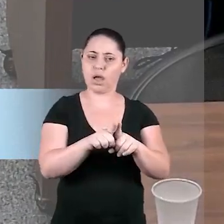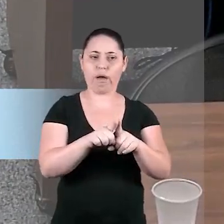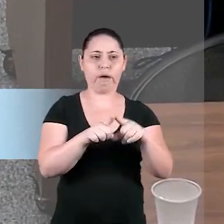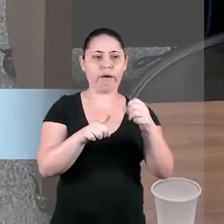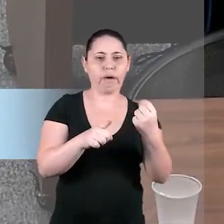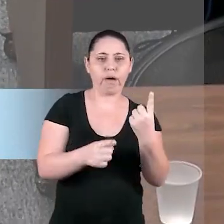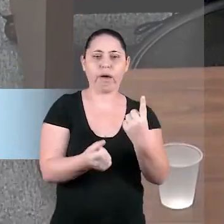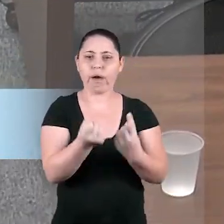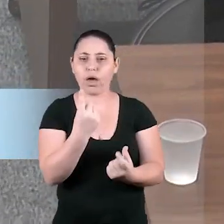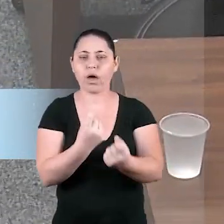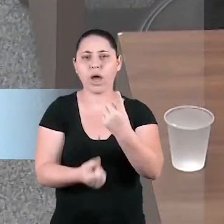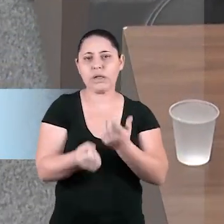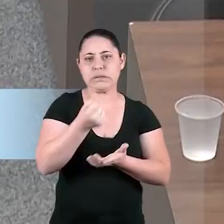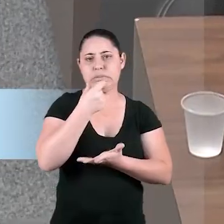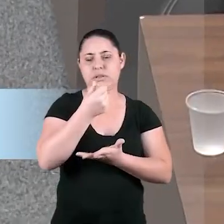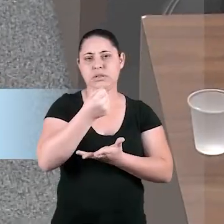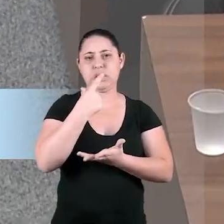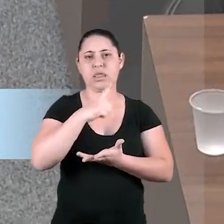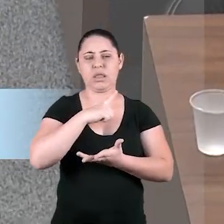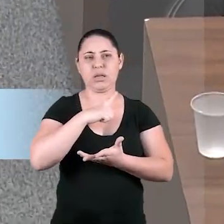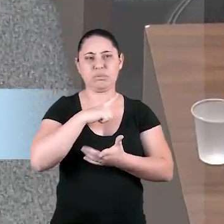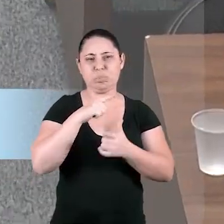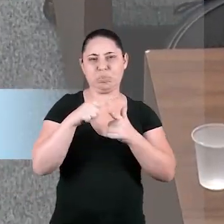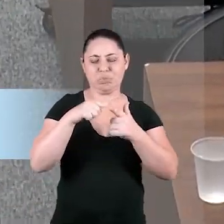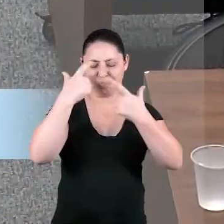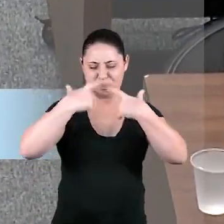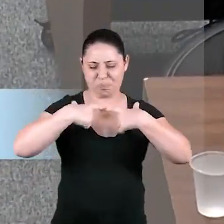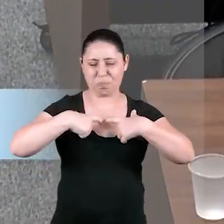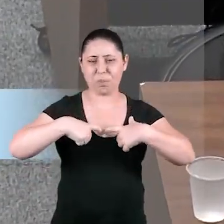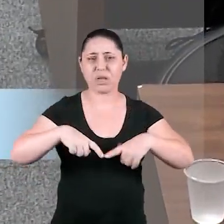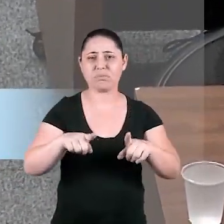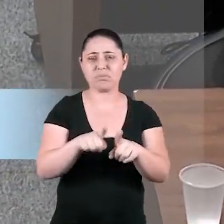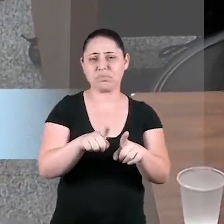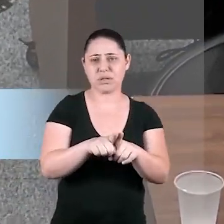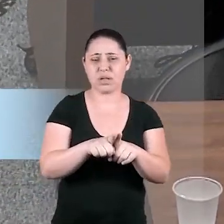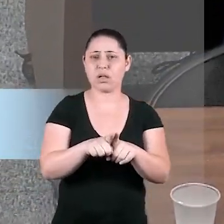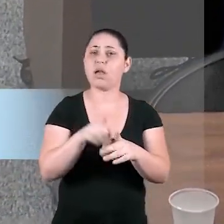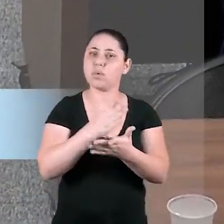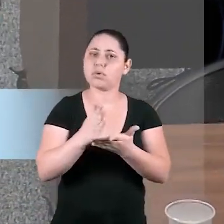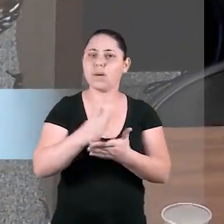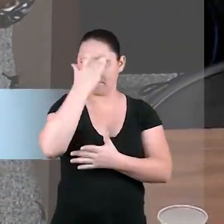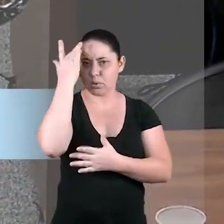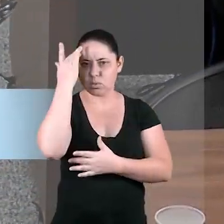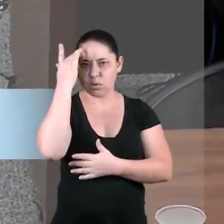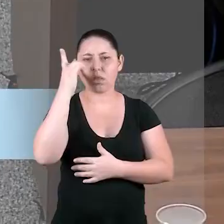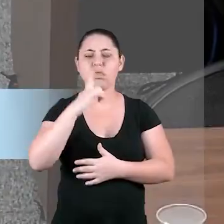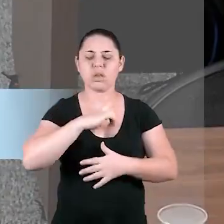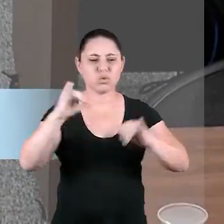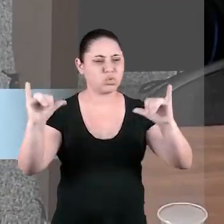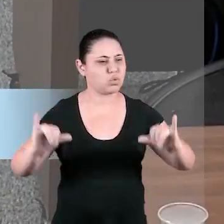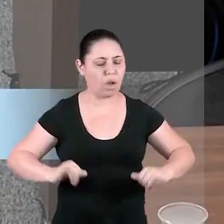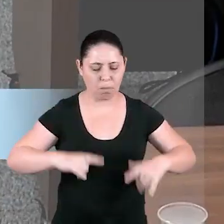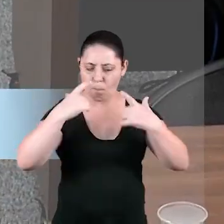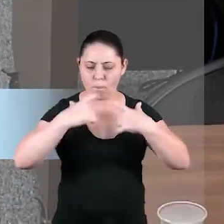cada medicação tem um efeito colateral, eu também sei trabalhar com esse efeito colateral, então essa pessoa não tem mais